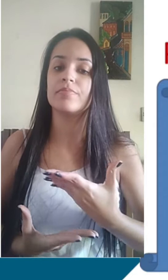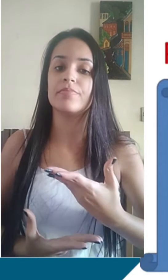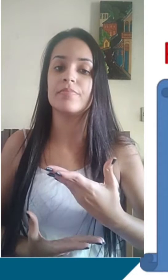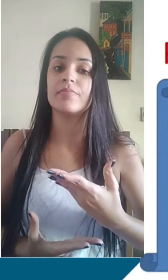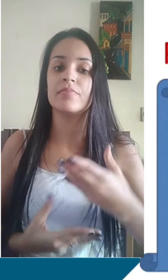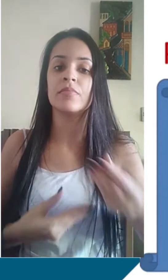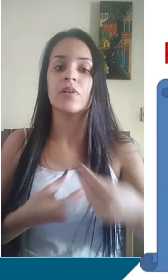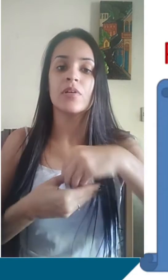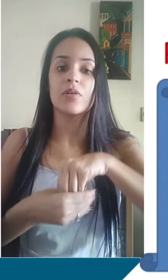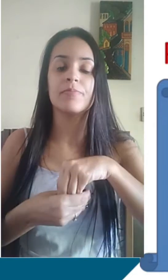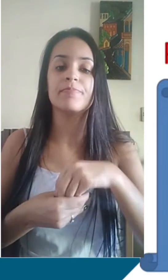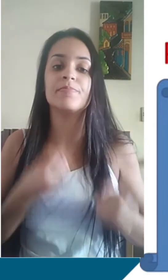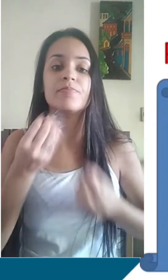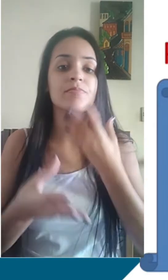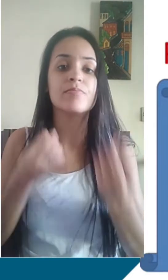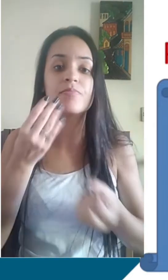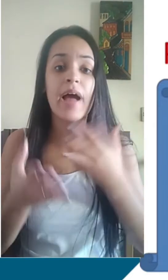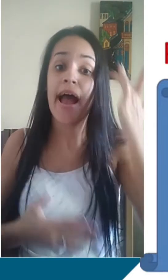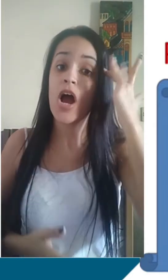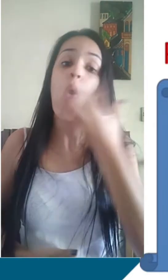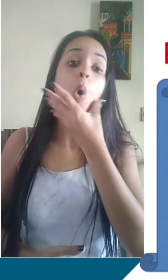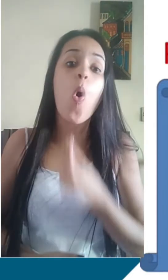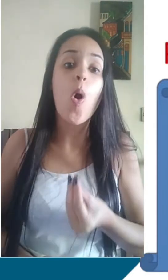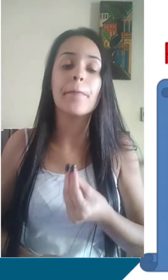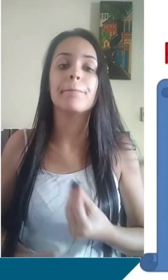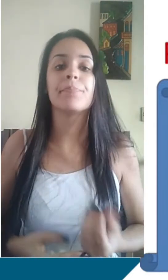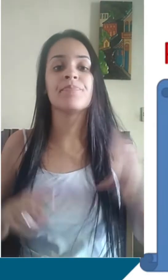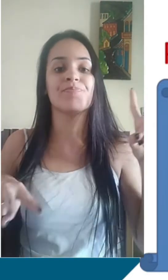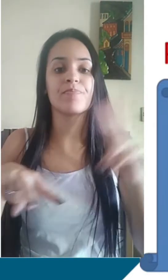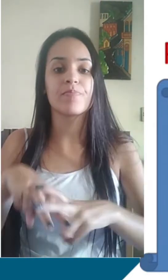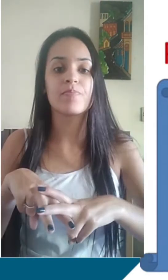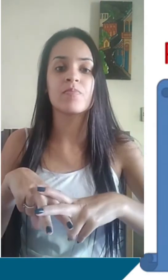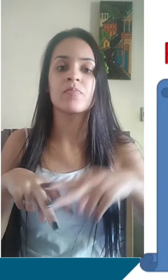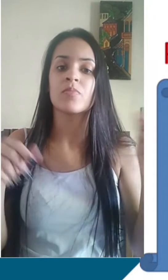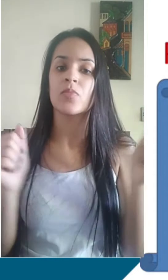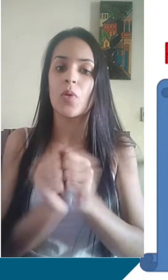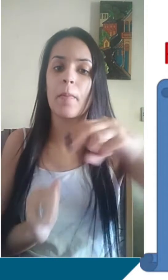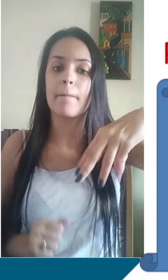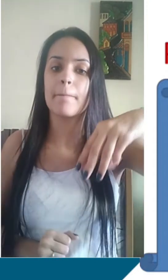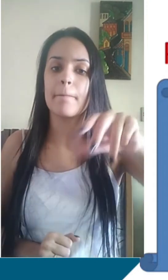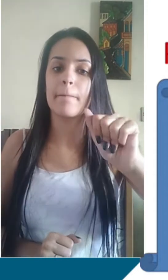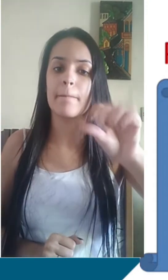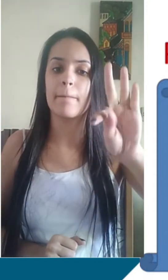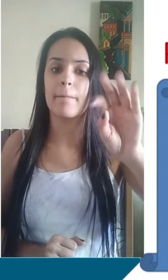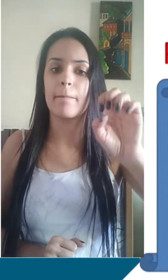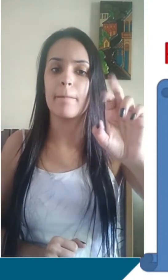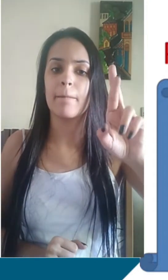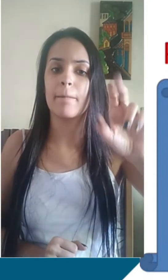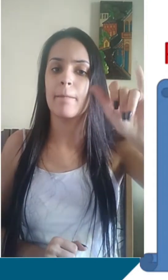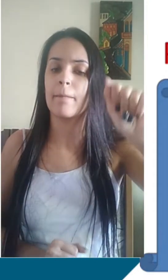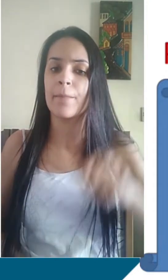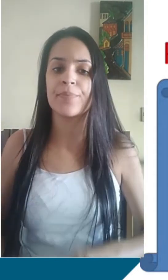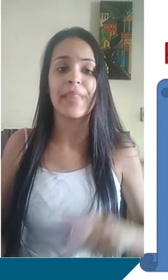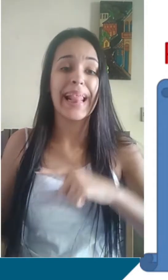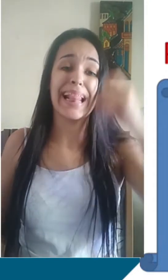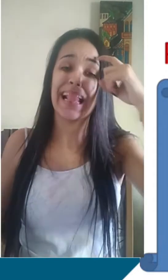matéria, sem possibilidade de libertar-se do determinismo, e tendem então para o pessimismo ou